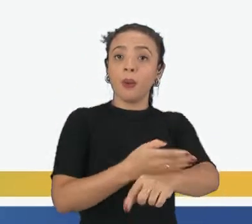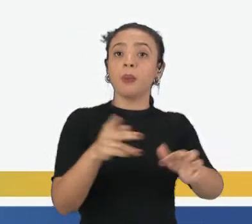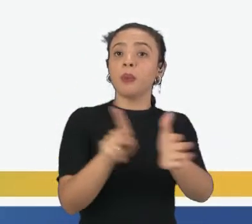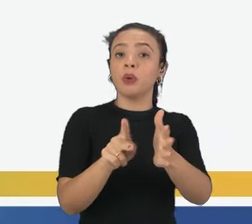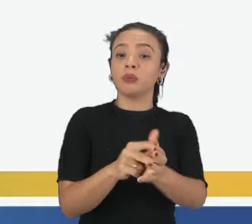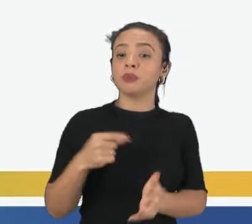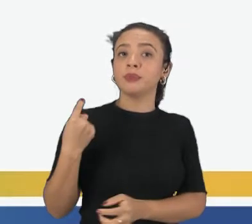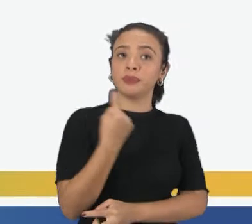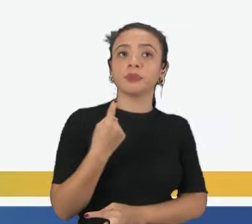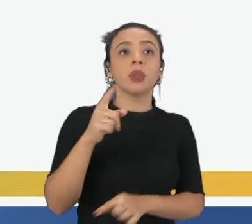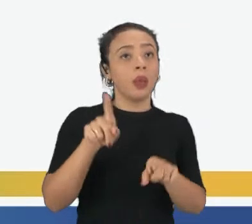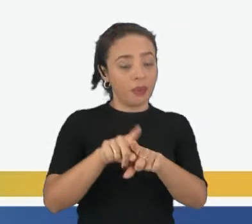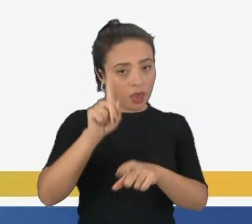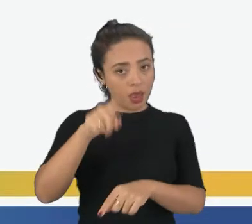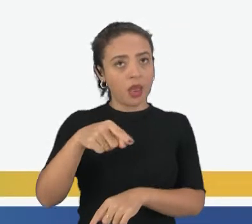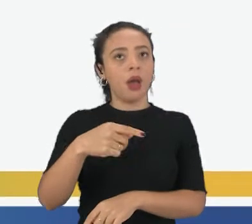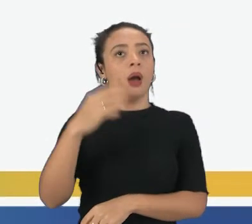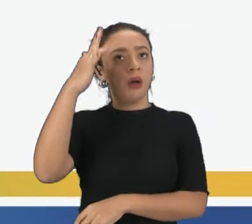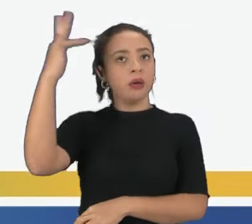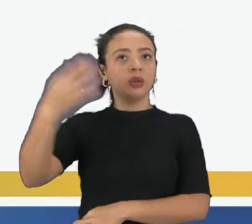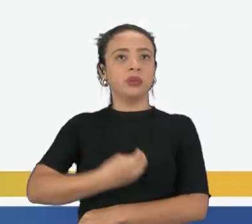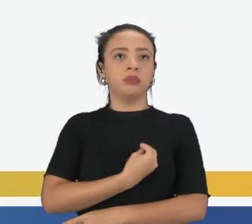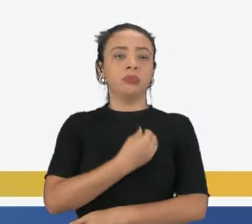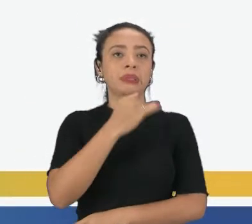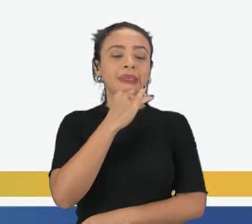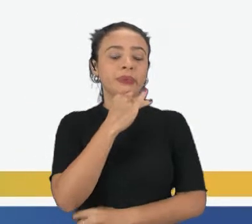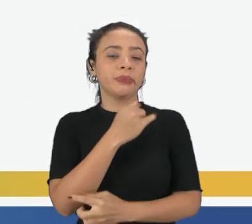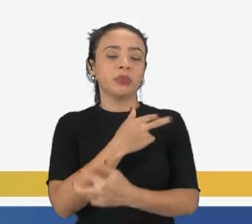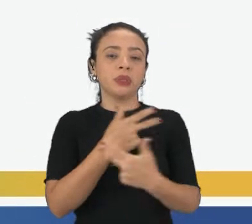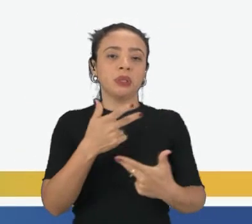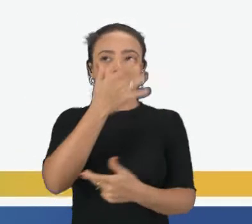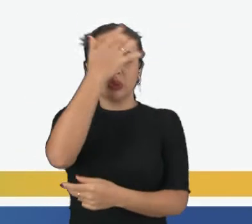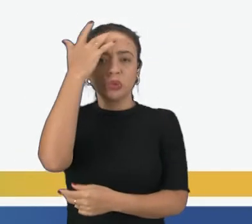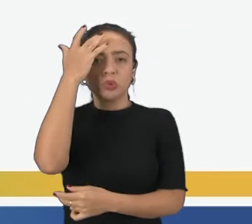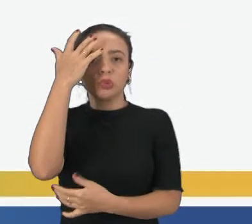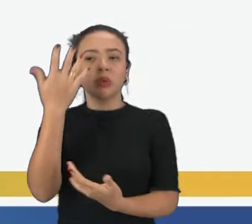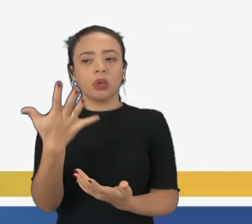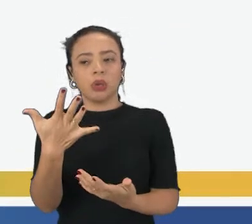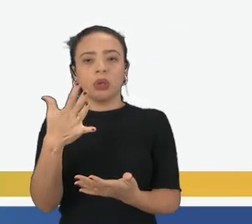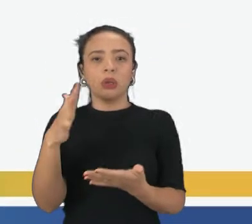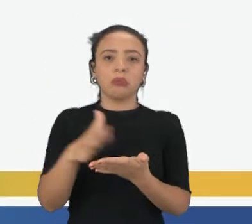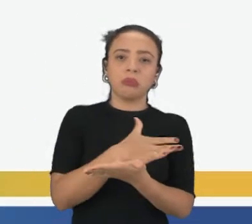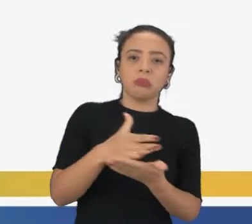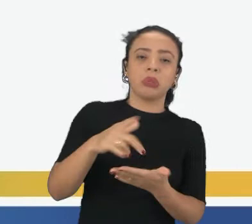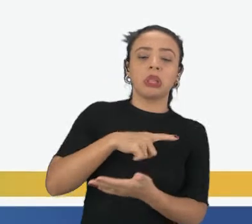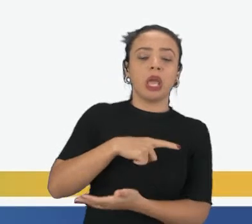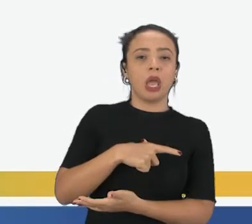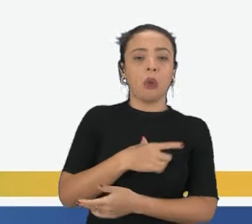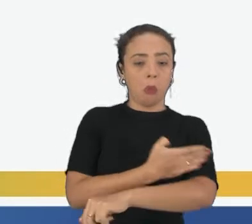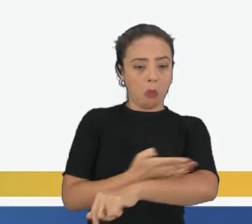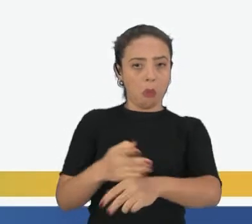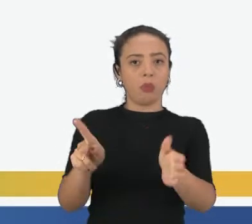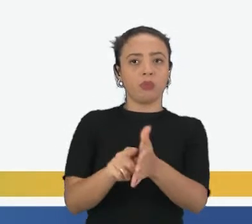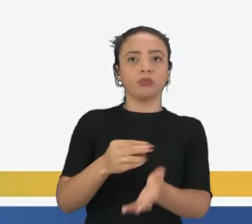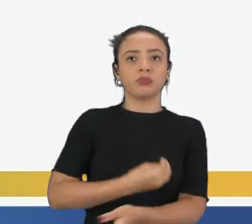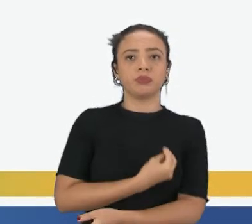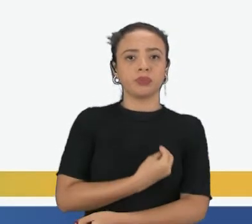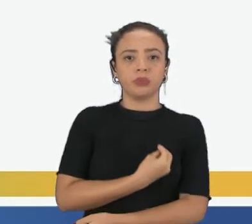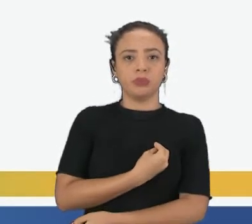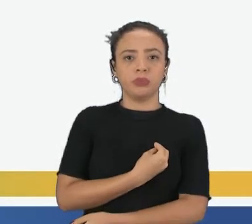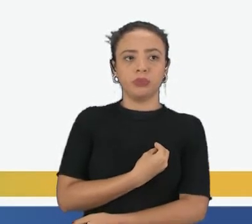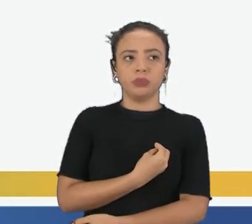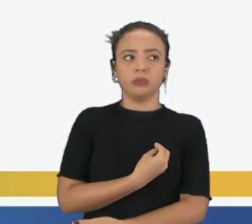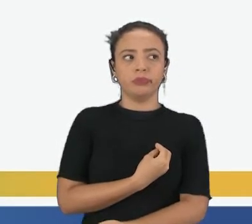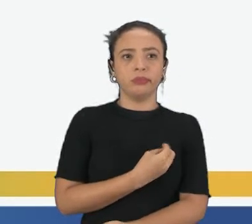é uma Filosofia de vida muitas vezes uma pessoa que tem uma Filosofia de vida ela não vai conquistar